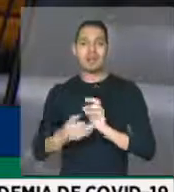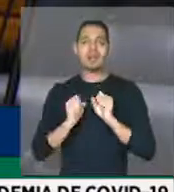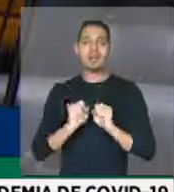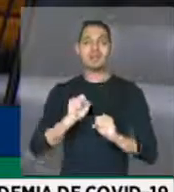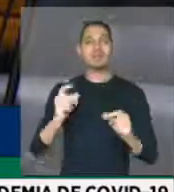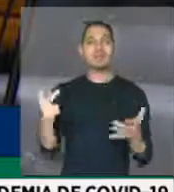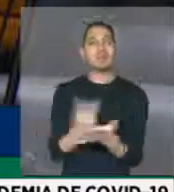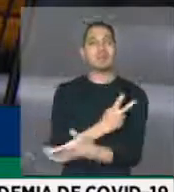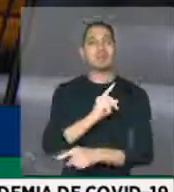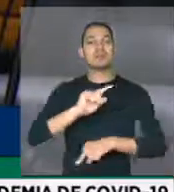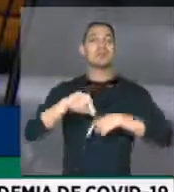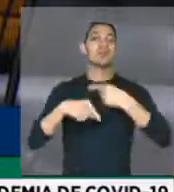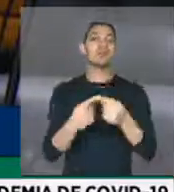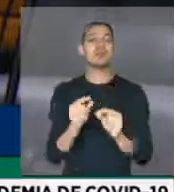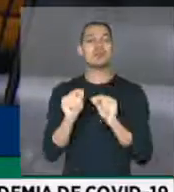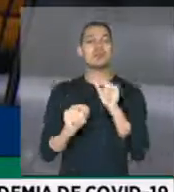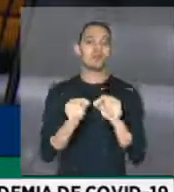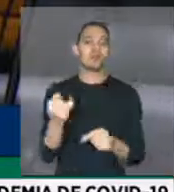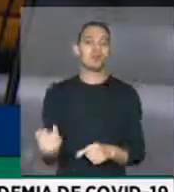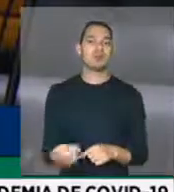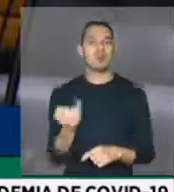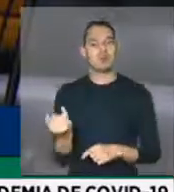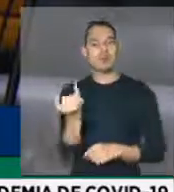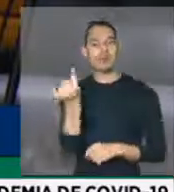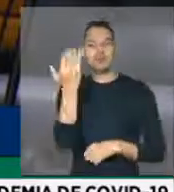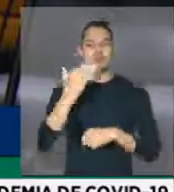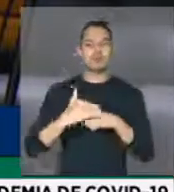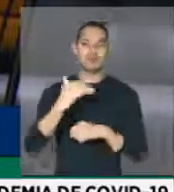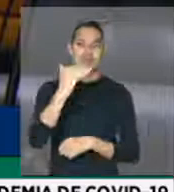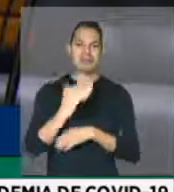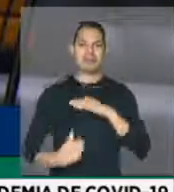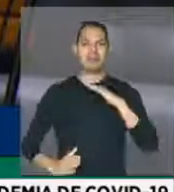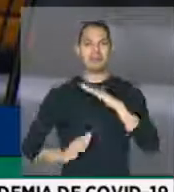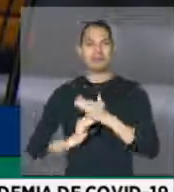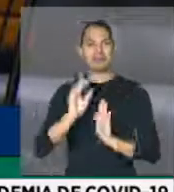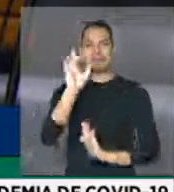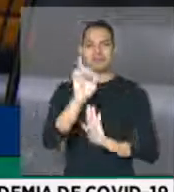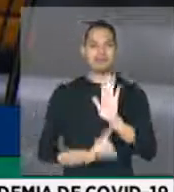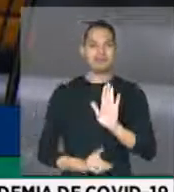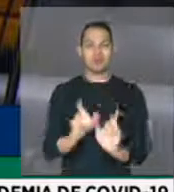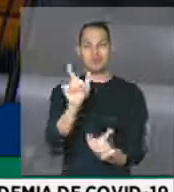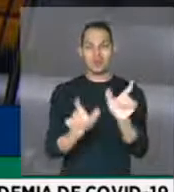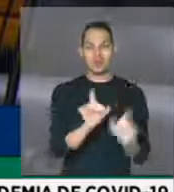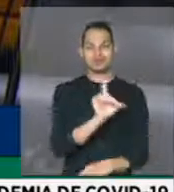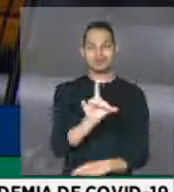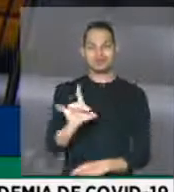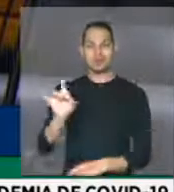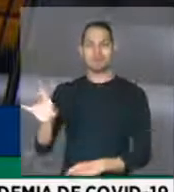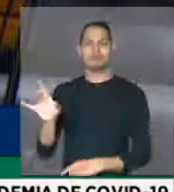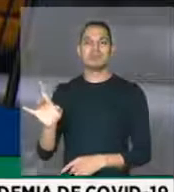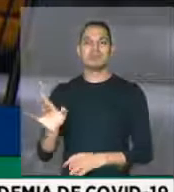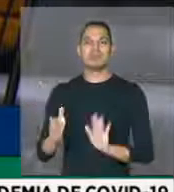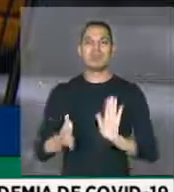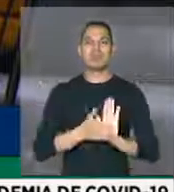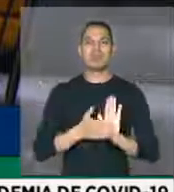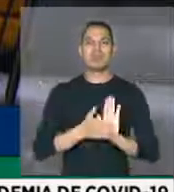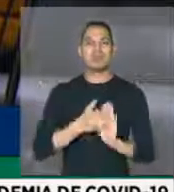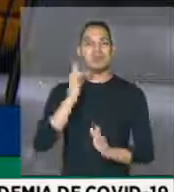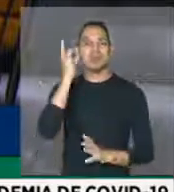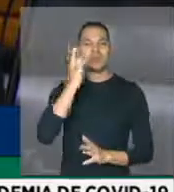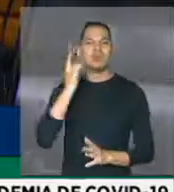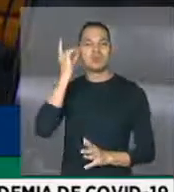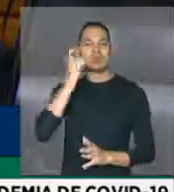que temas ainda mais relevantes e mais limitações de direitos individuais sejam propostos por